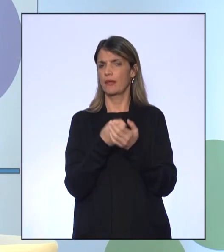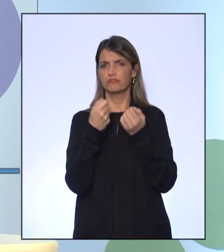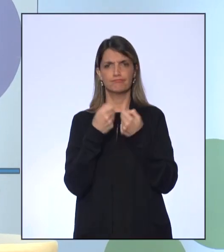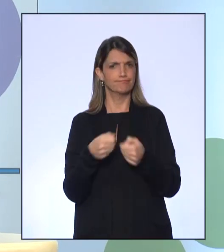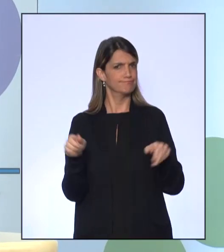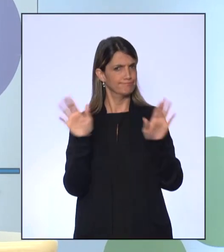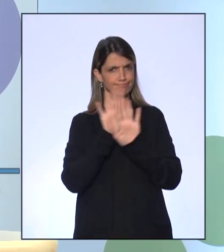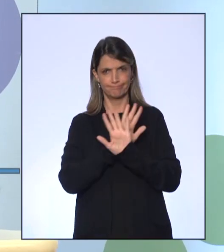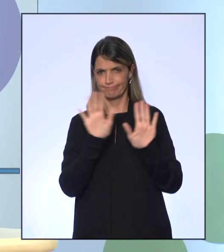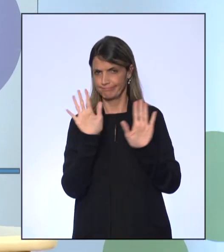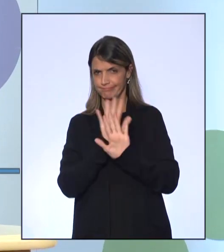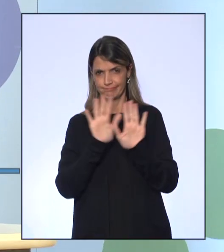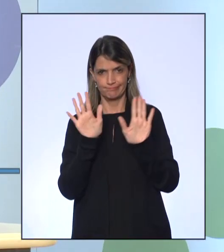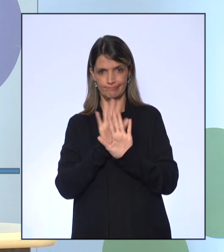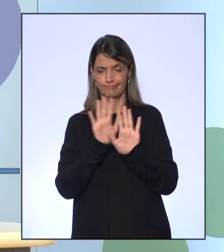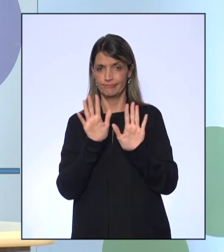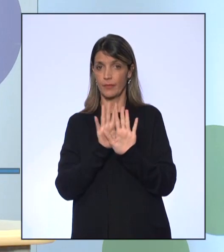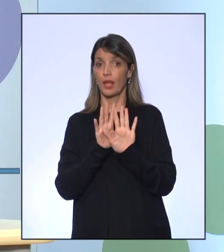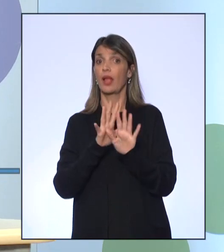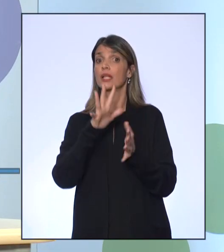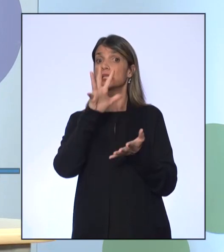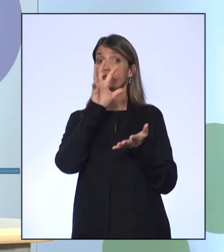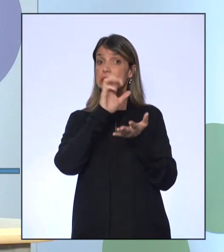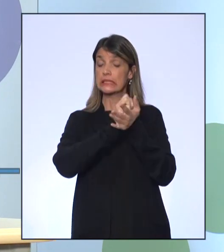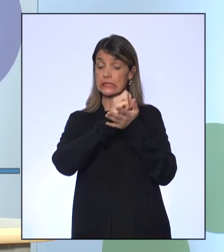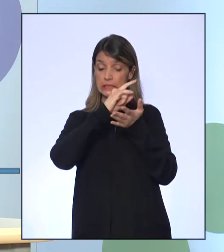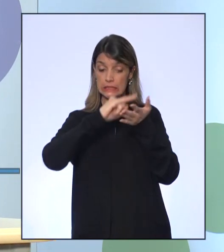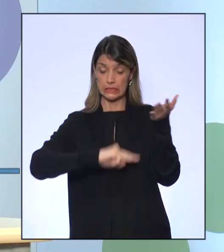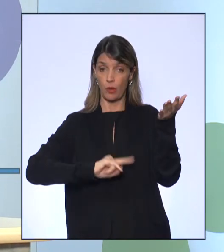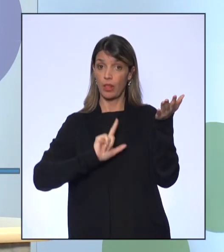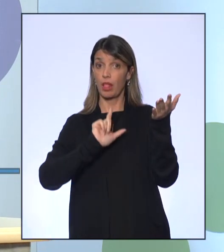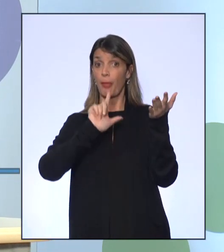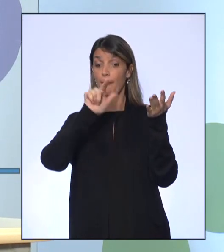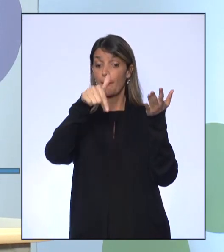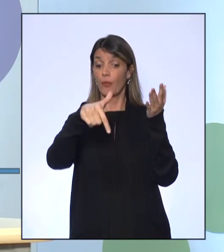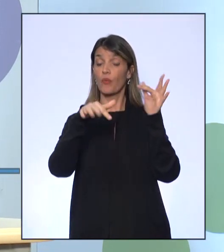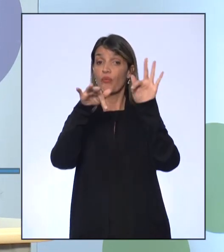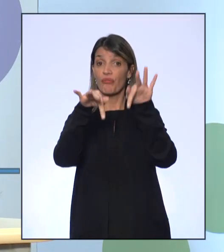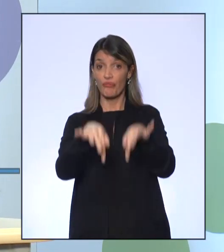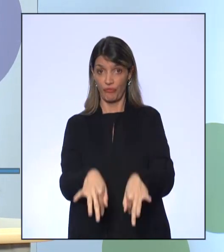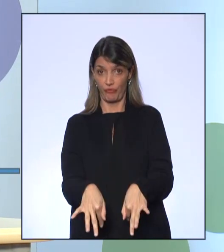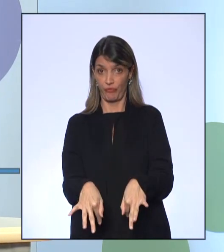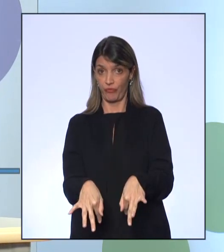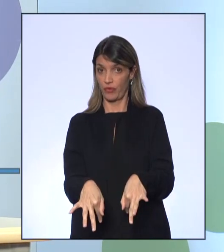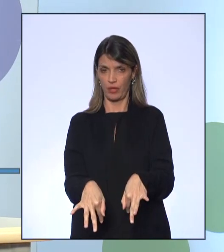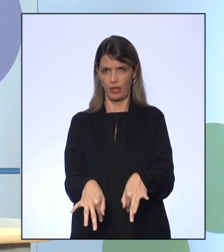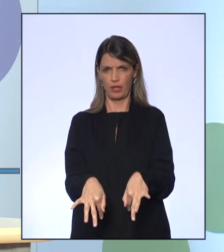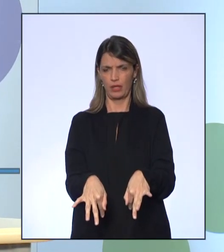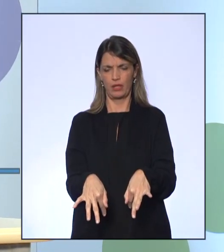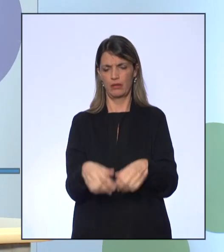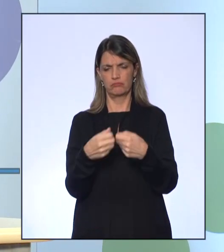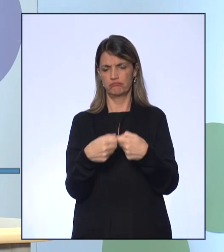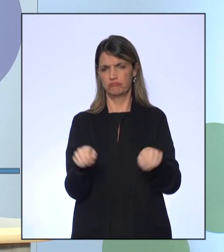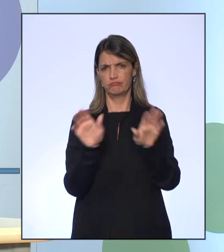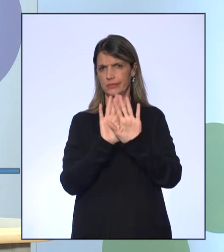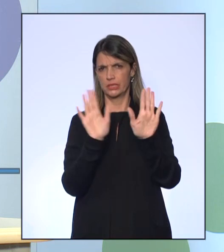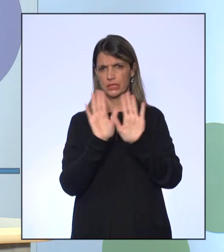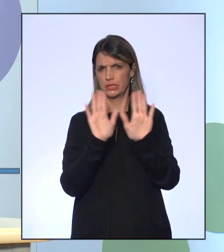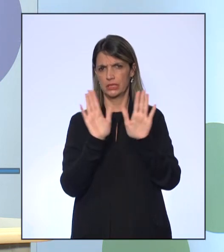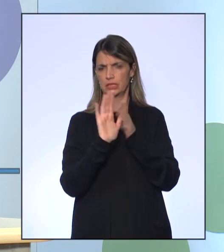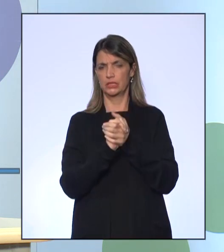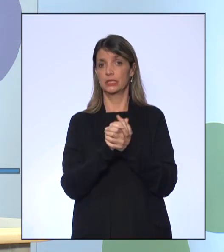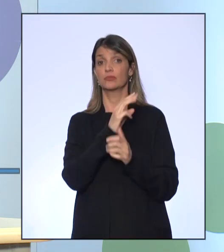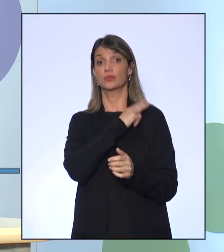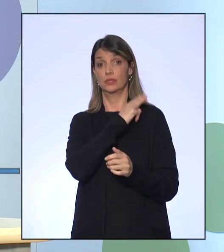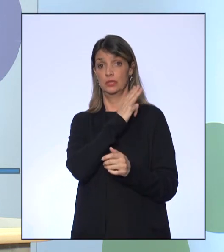fazer a inscrição, ao final vai aparecer o boleto para pagar, mas aí vocês desconsiderem esse boleto, porque os alunos do terceiro ano são